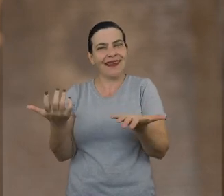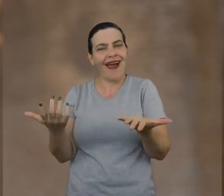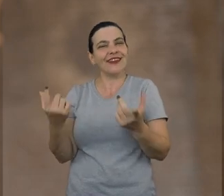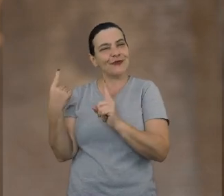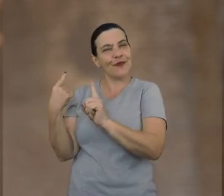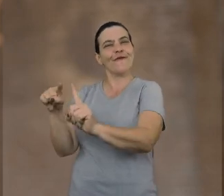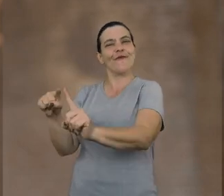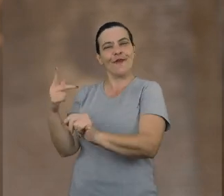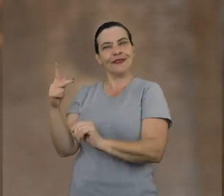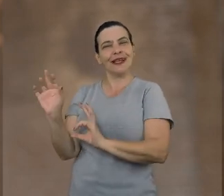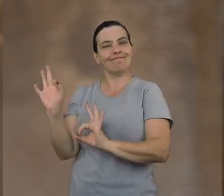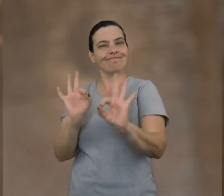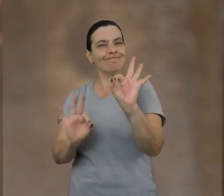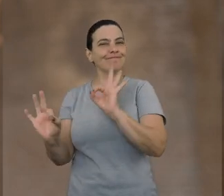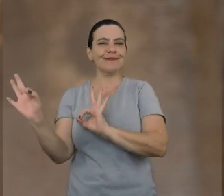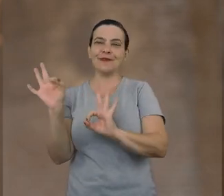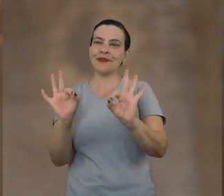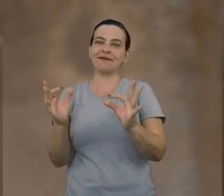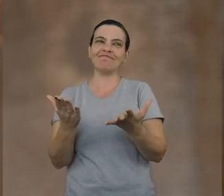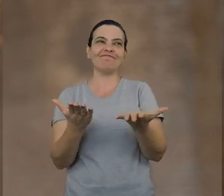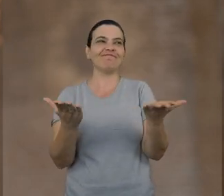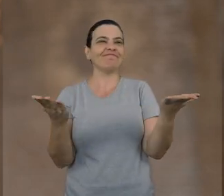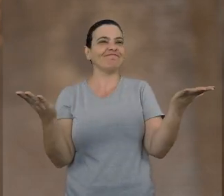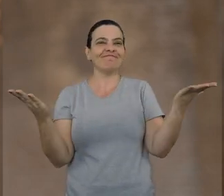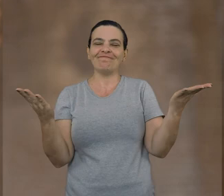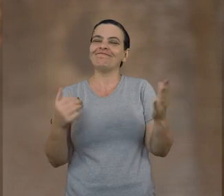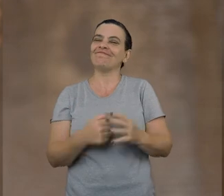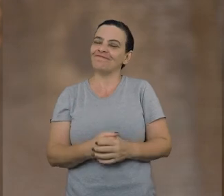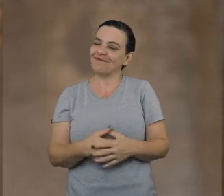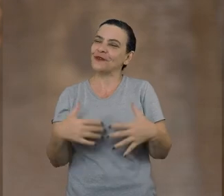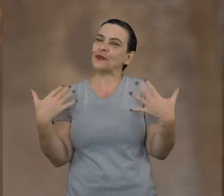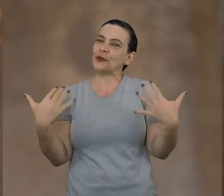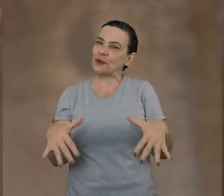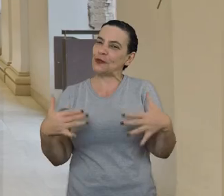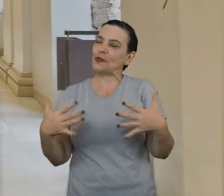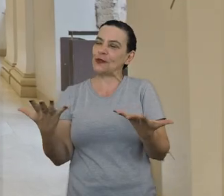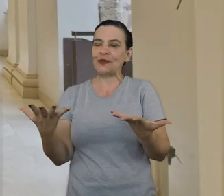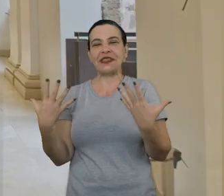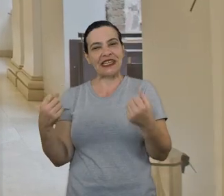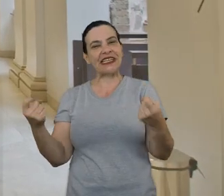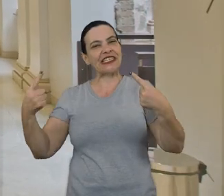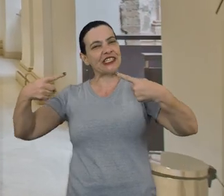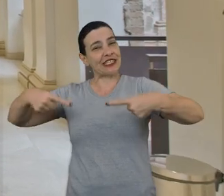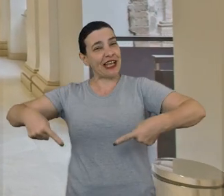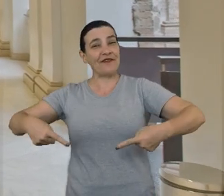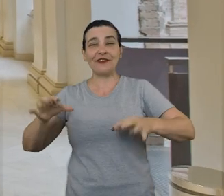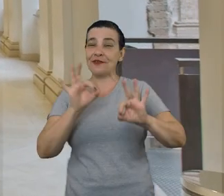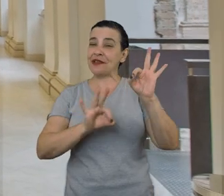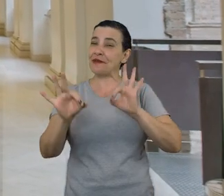conhece e pular nesse desafio de algo novo.